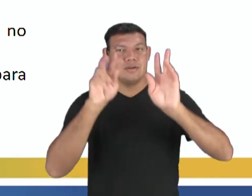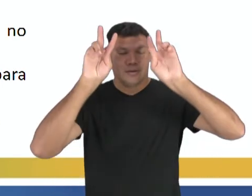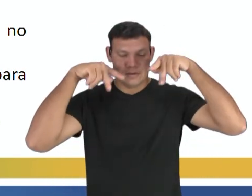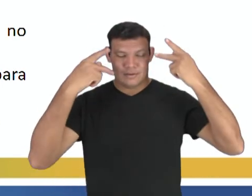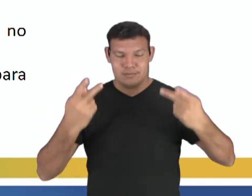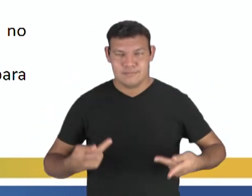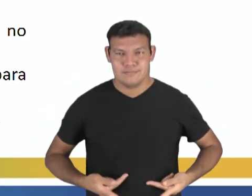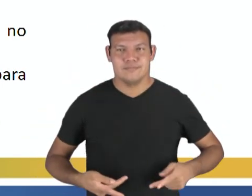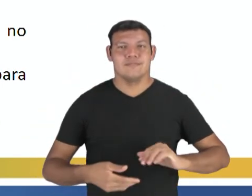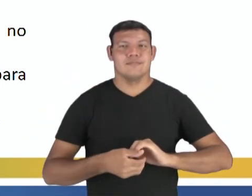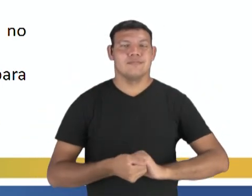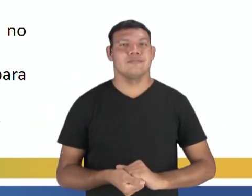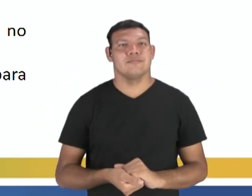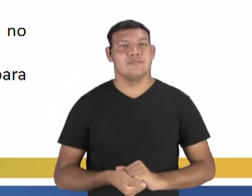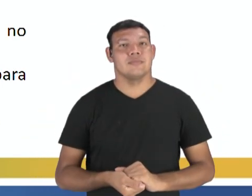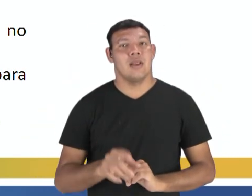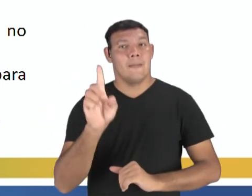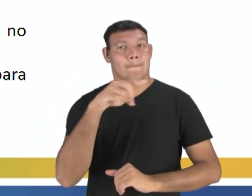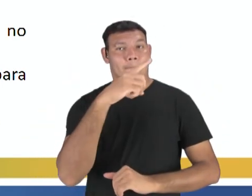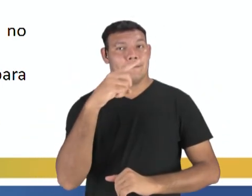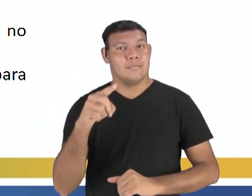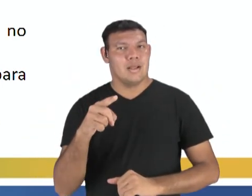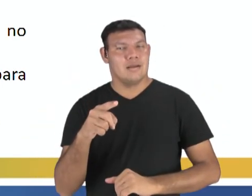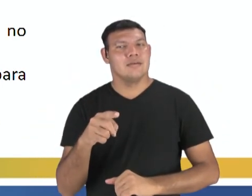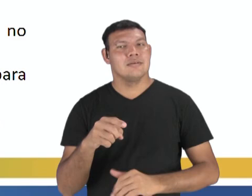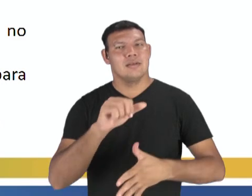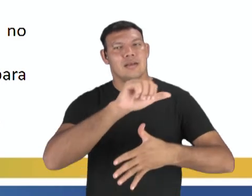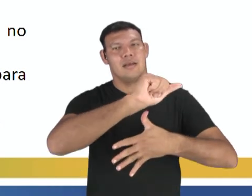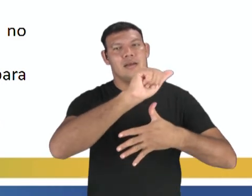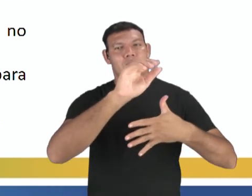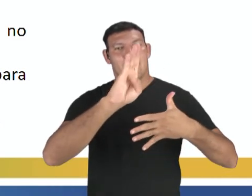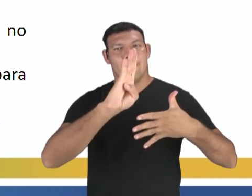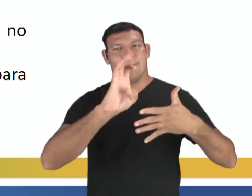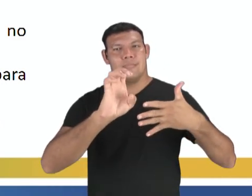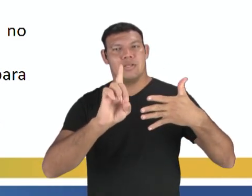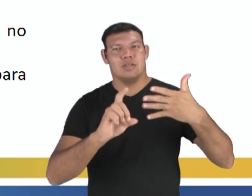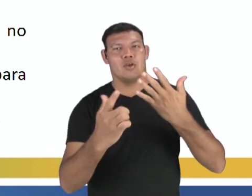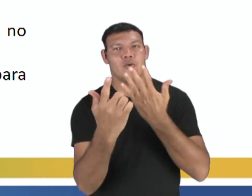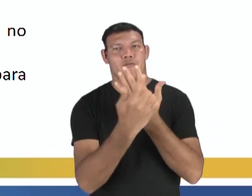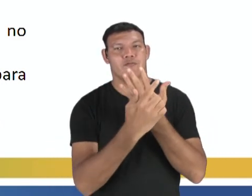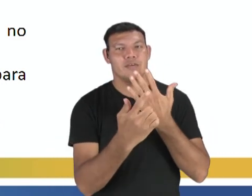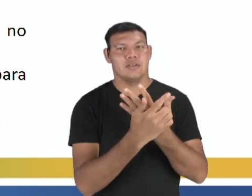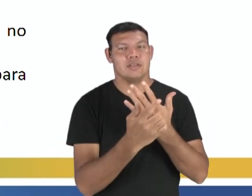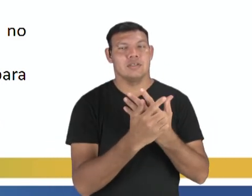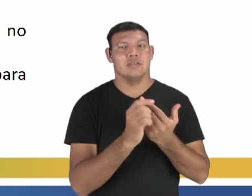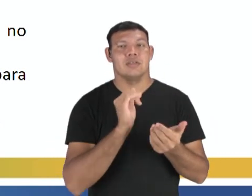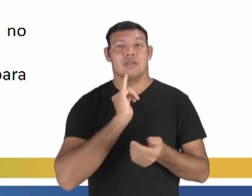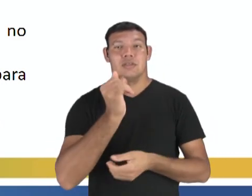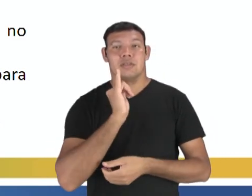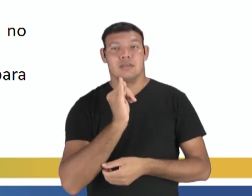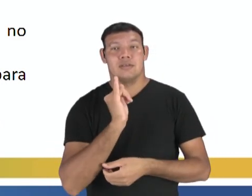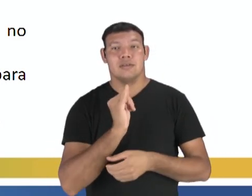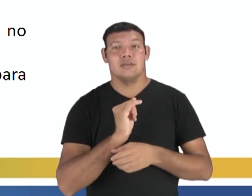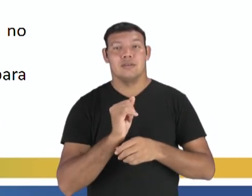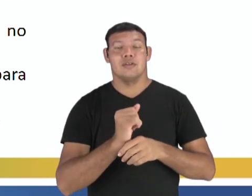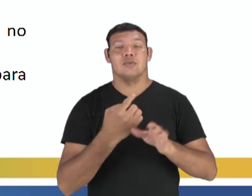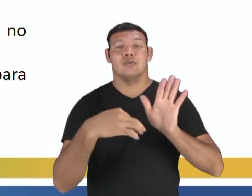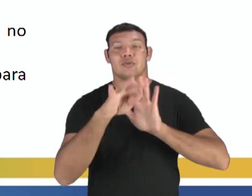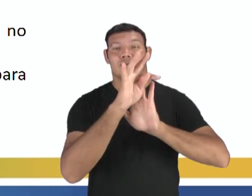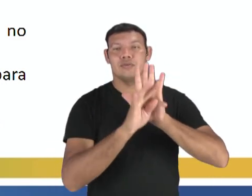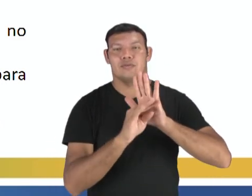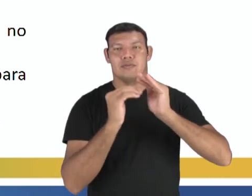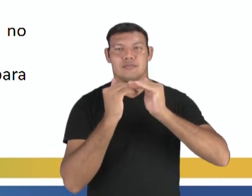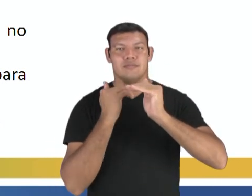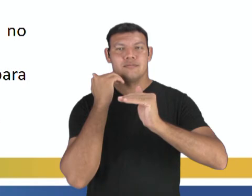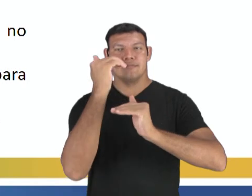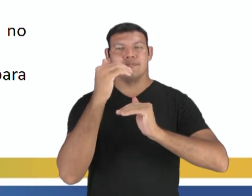Érico Veríssimo. Assinale a alternativa que evidencia o papel do narrador no fragmento acima. Então, a questão está